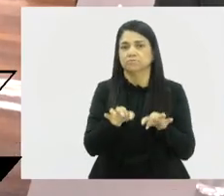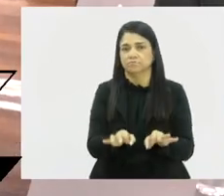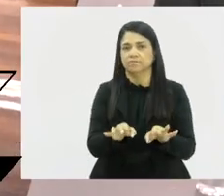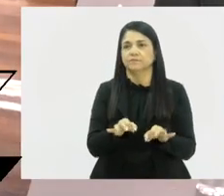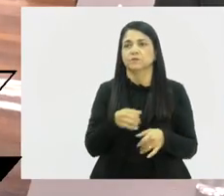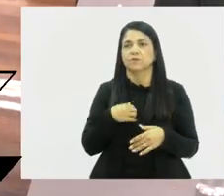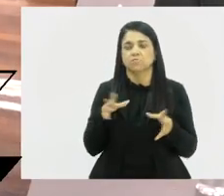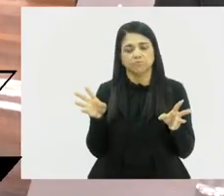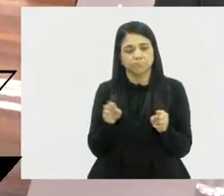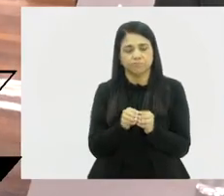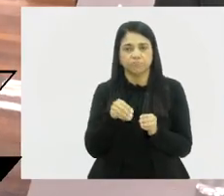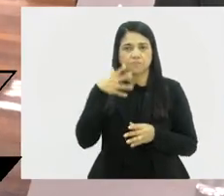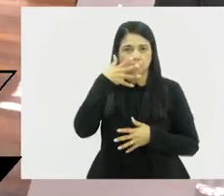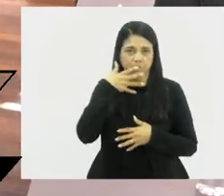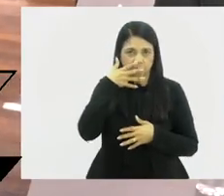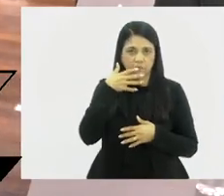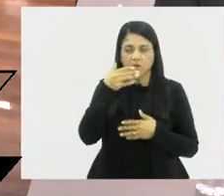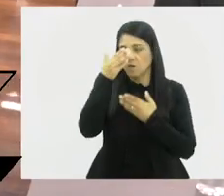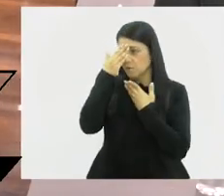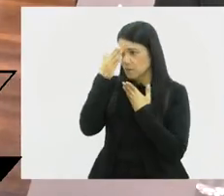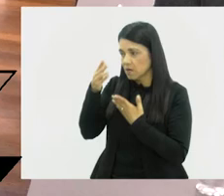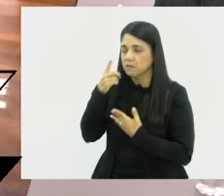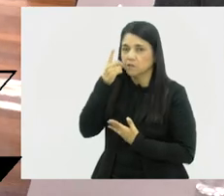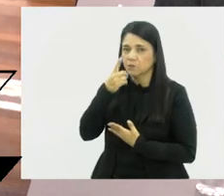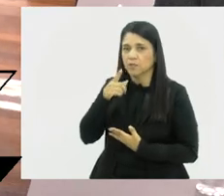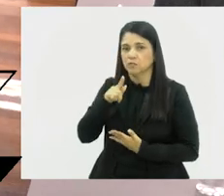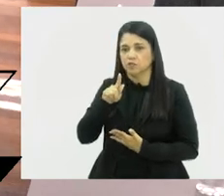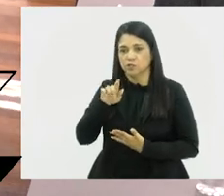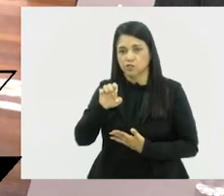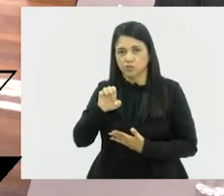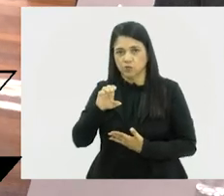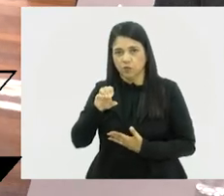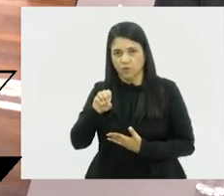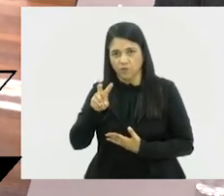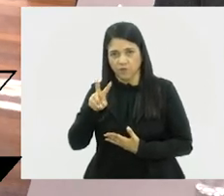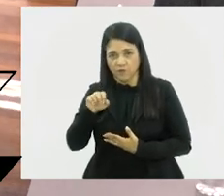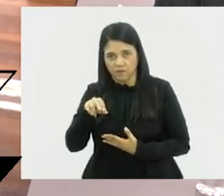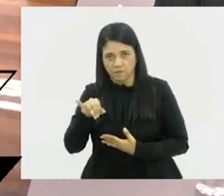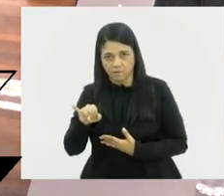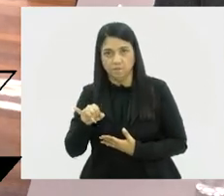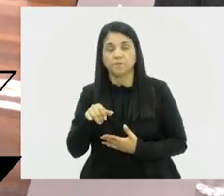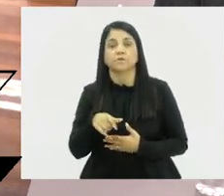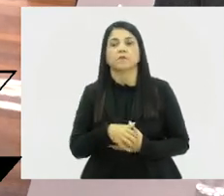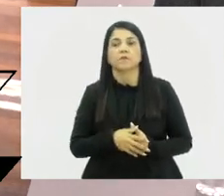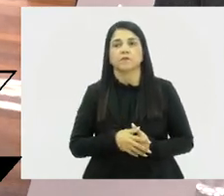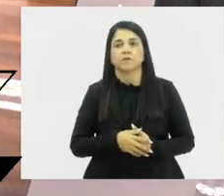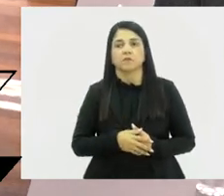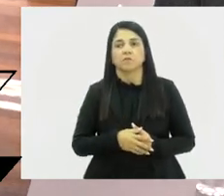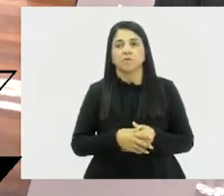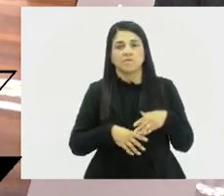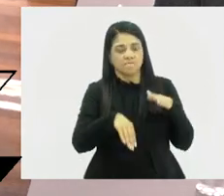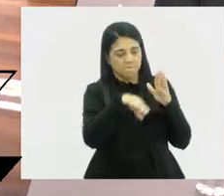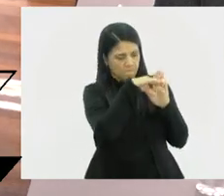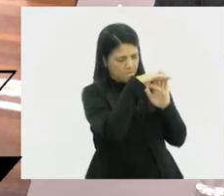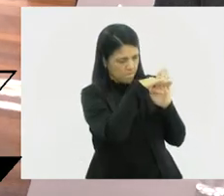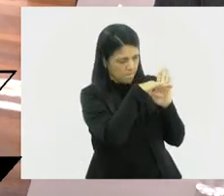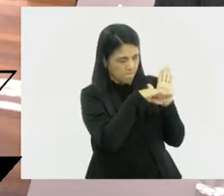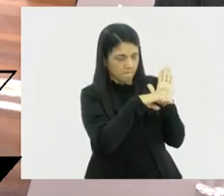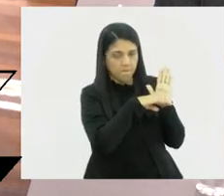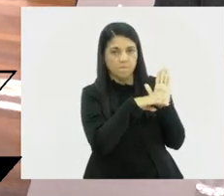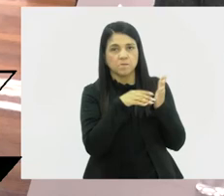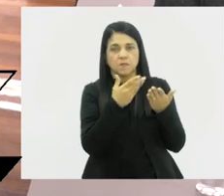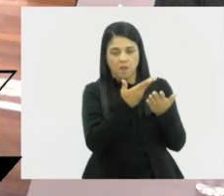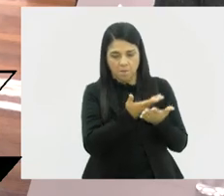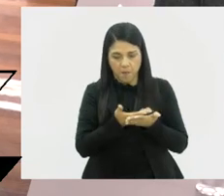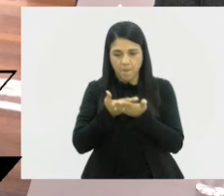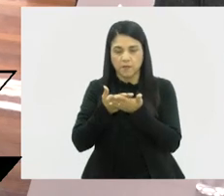encerro aqui a minha fala. Obrigado, deputado Giovanni Ratinho. Vou seguir aqui o que foi encaminhamento do deputado Mink,